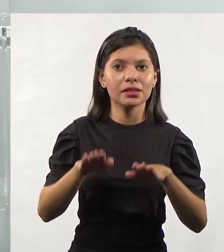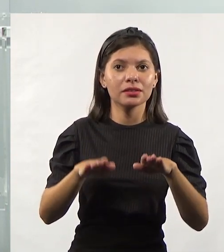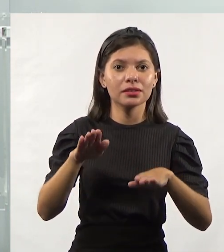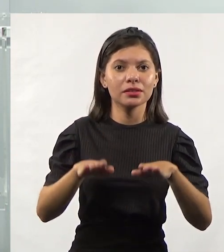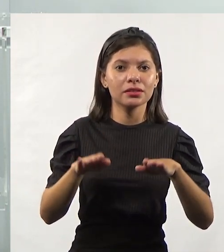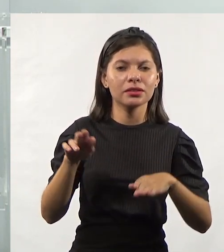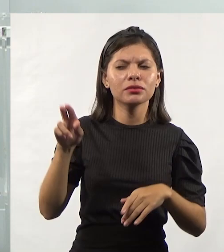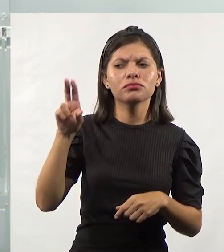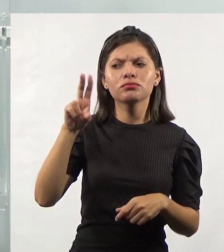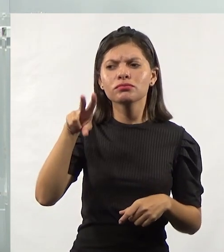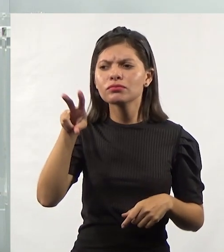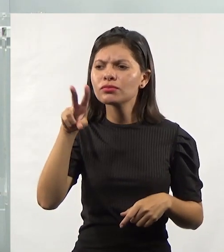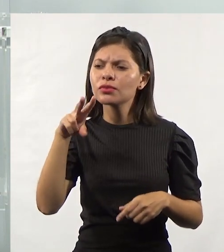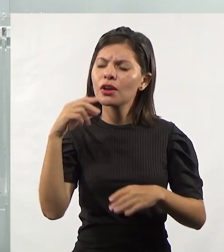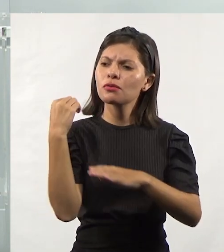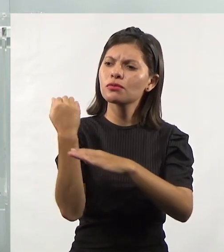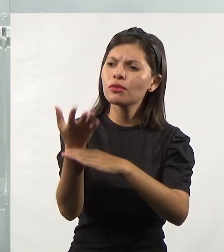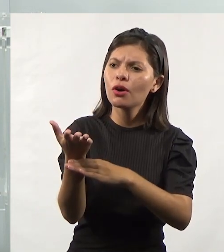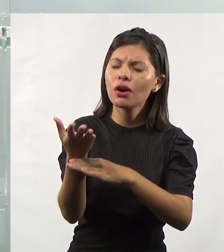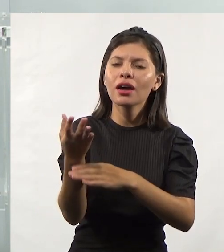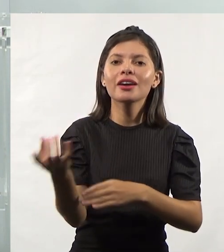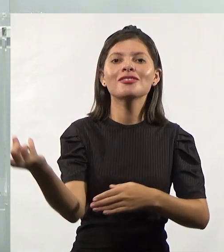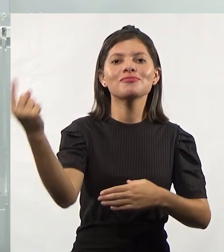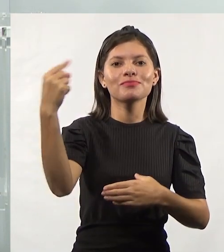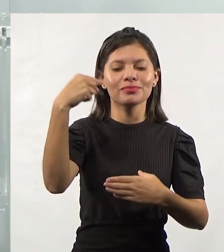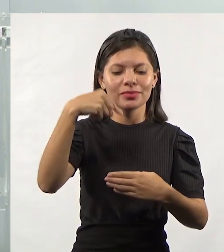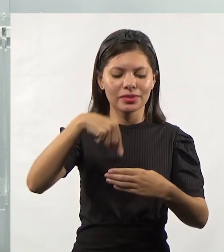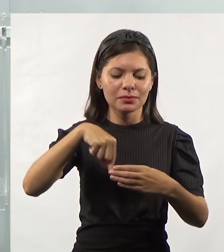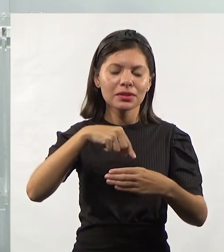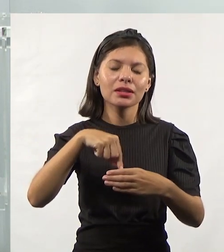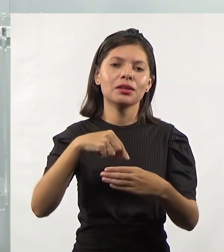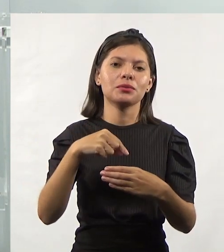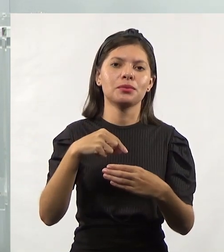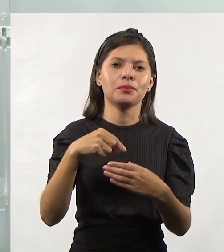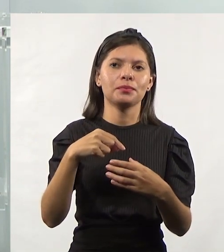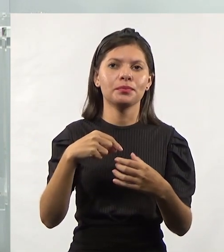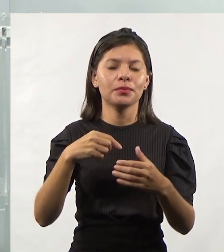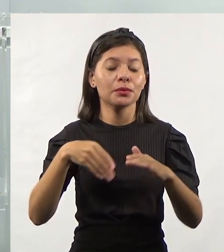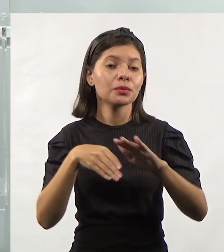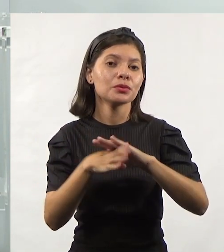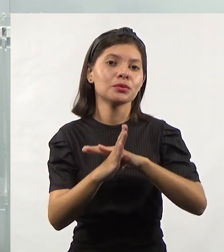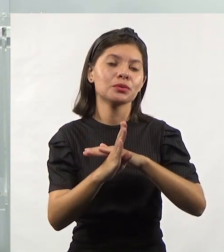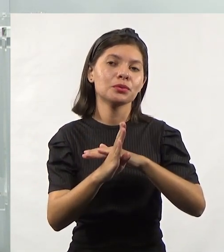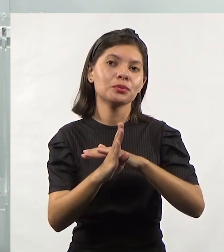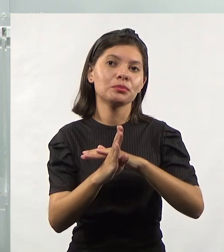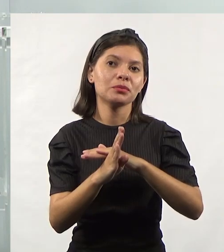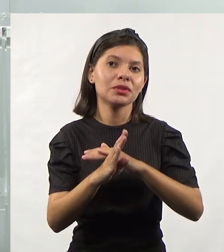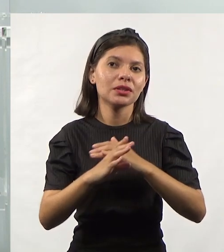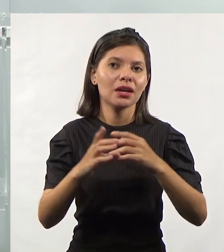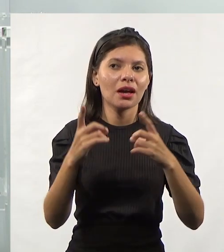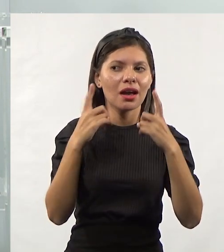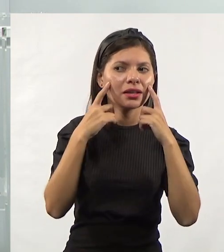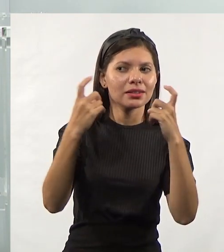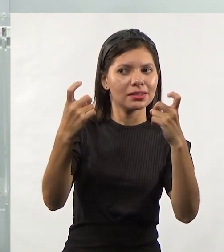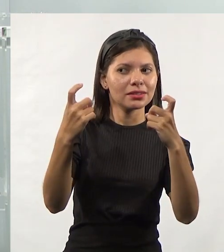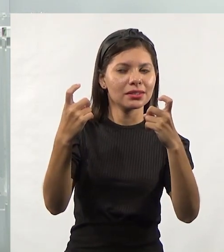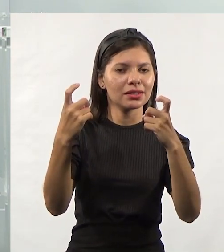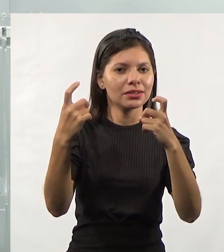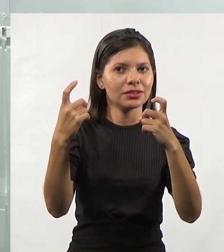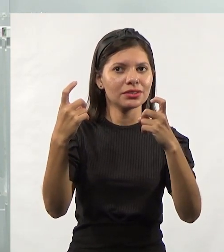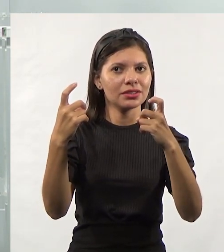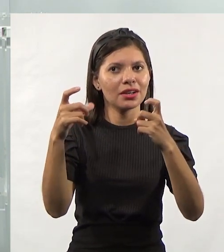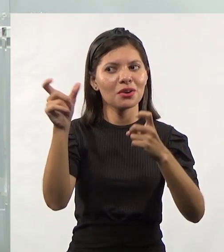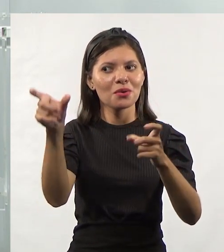a gente vê as coisas fora e acaba trazendo, né, um costume, um novo hábito,